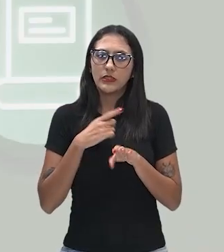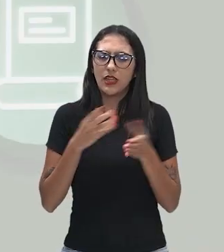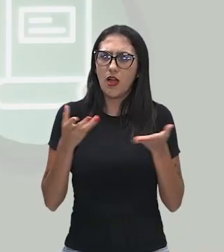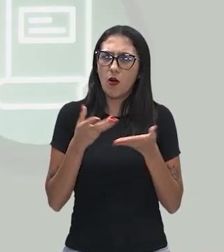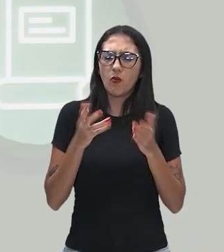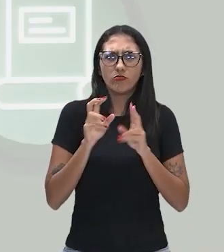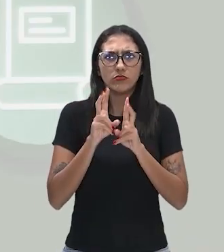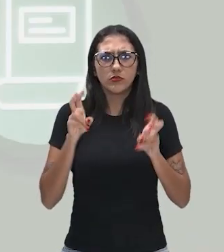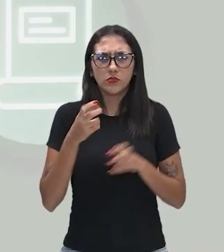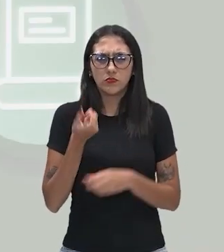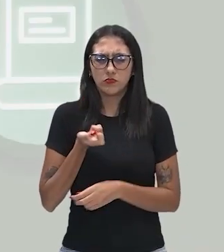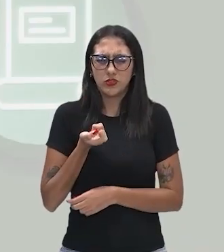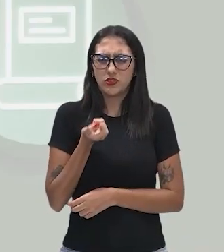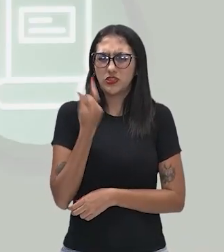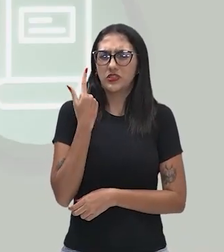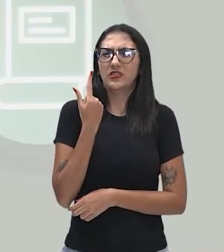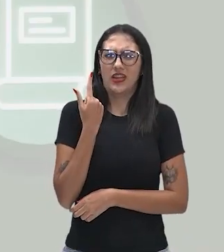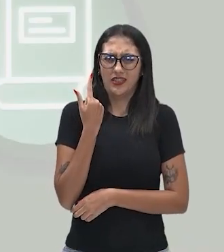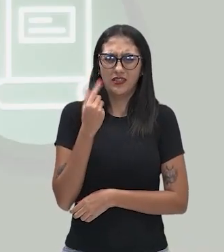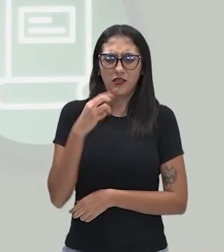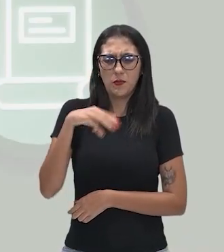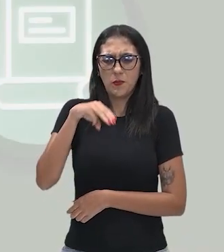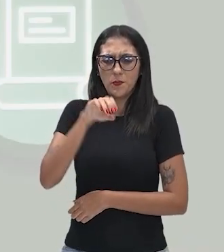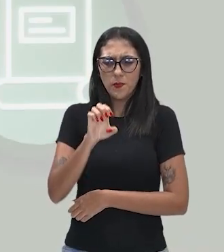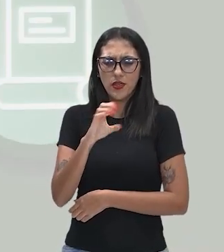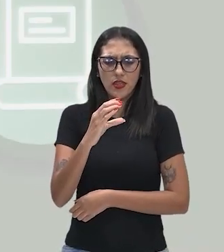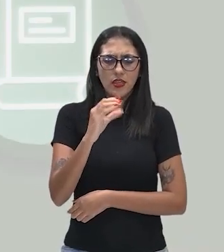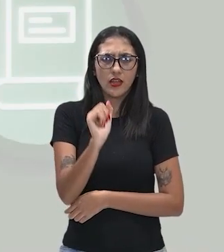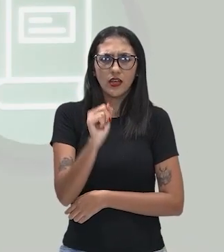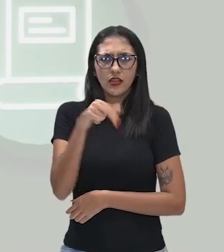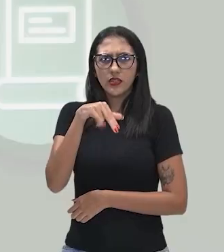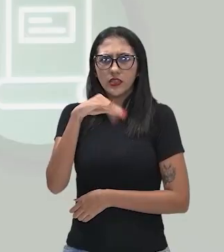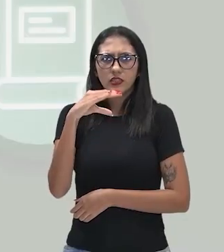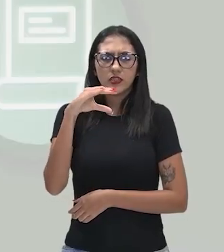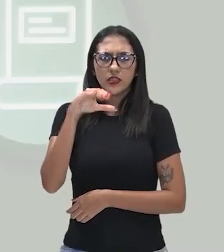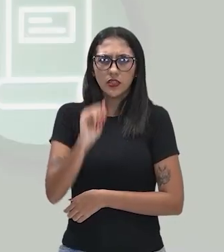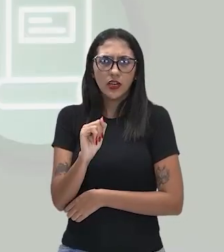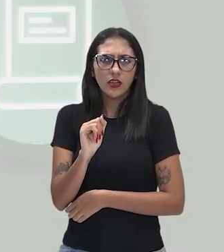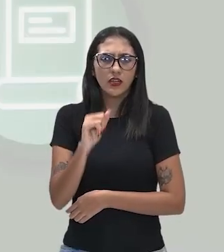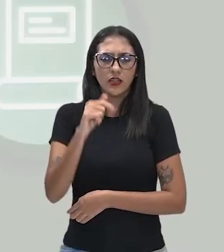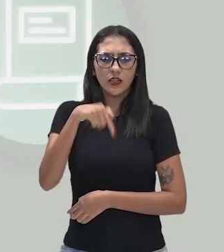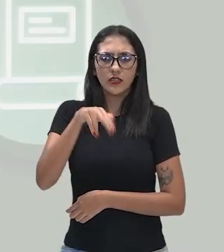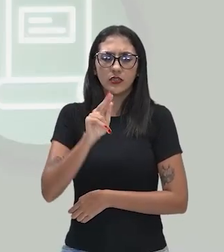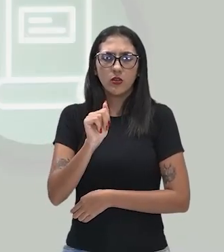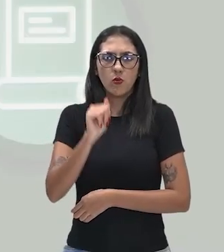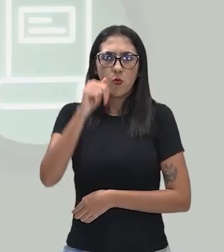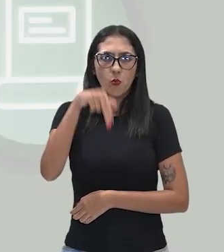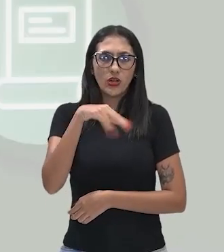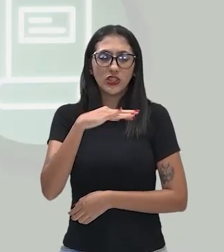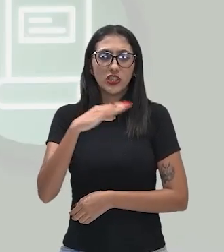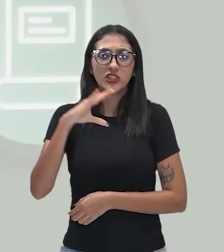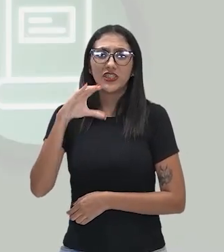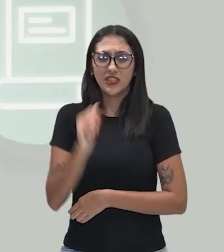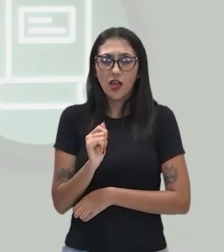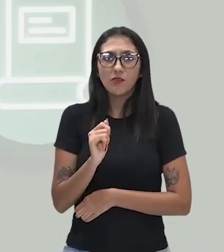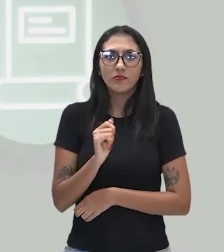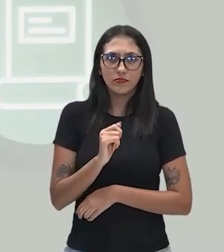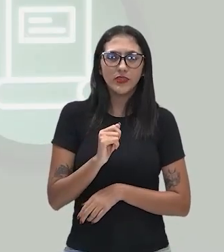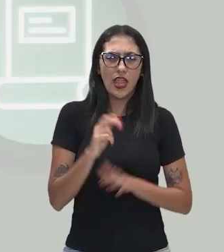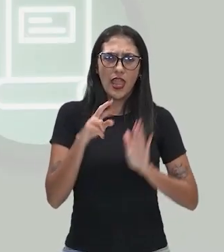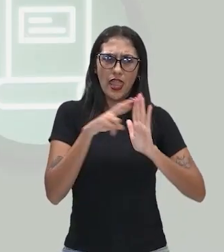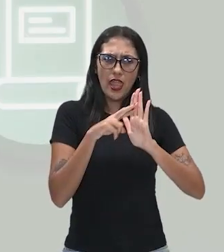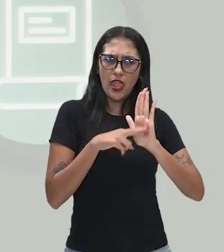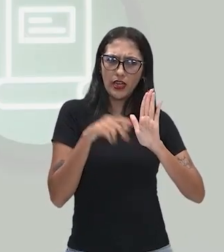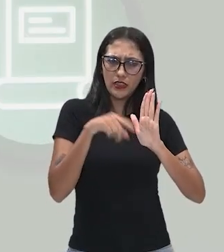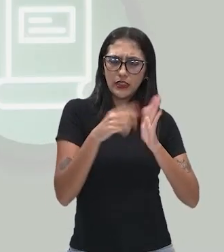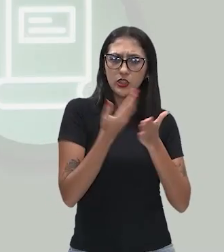o universo da mecânica quântica. E lá na mecânica quântica, as regras não são igual às regras